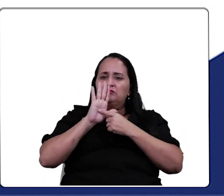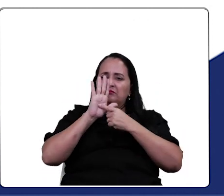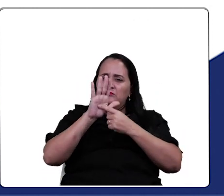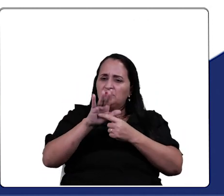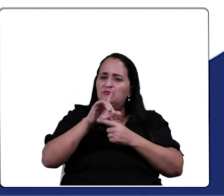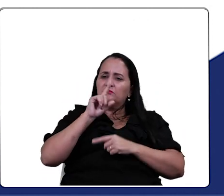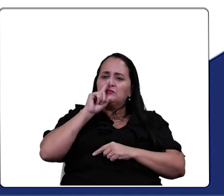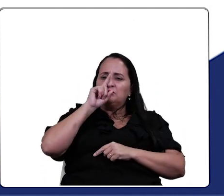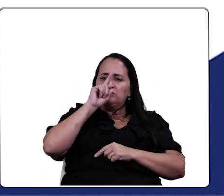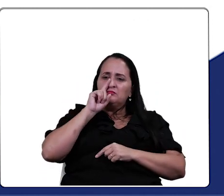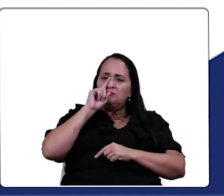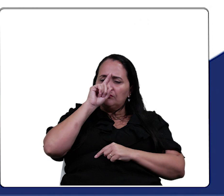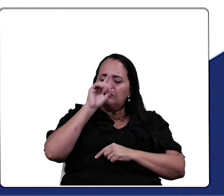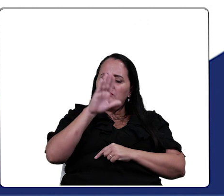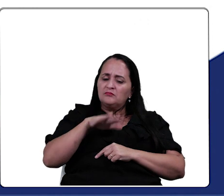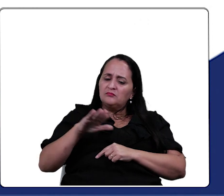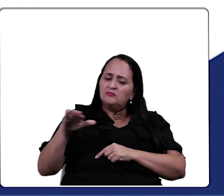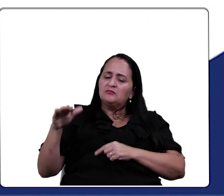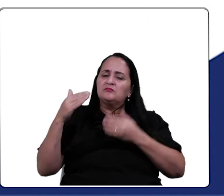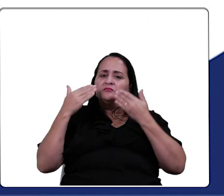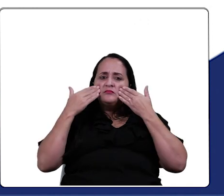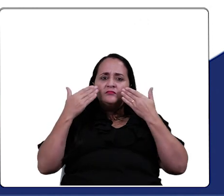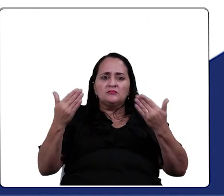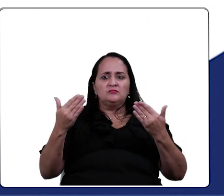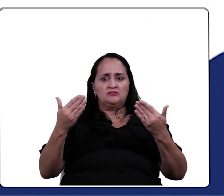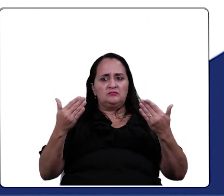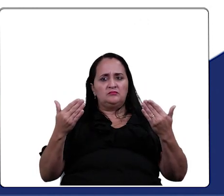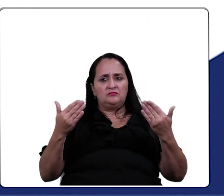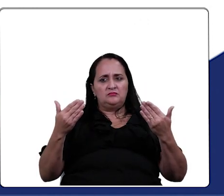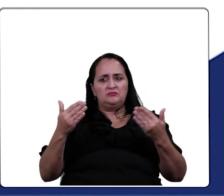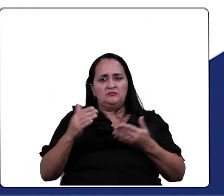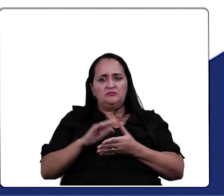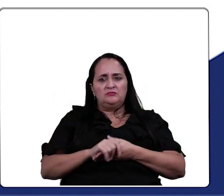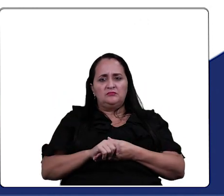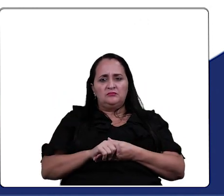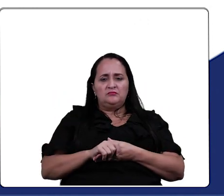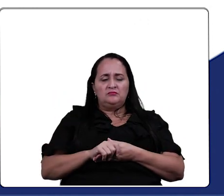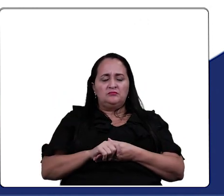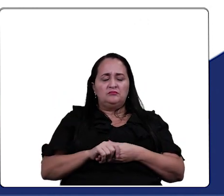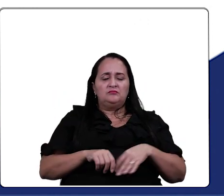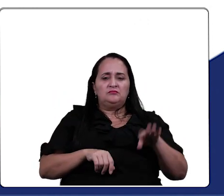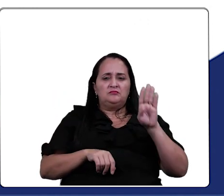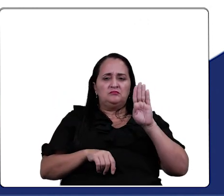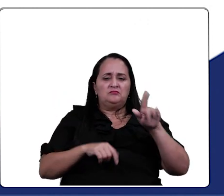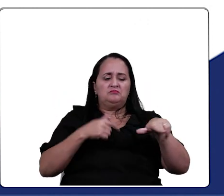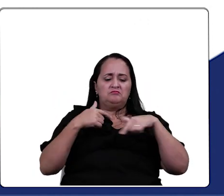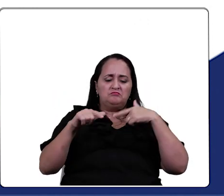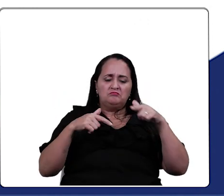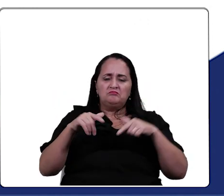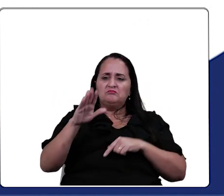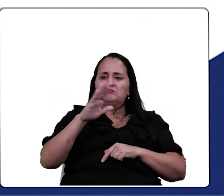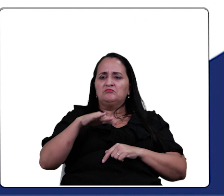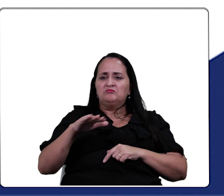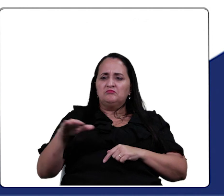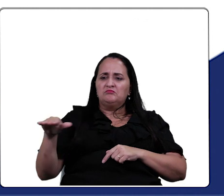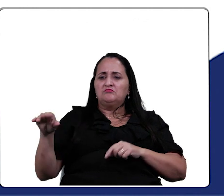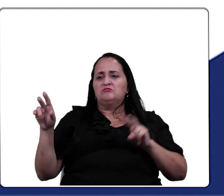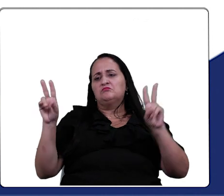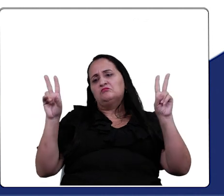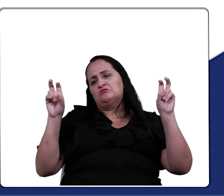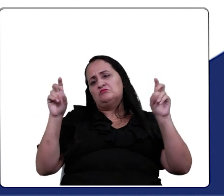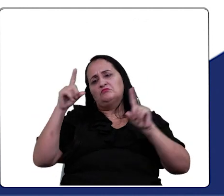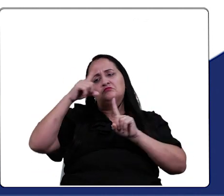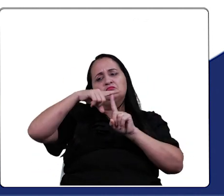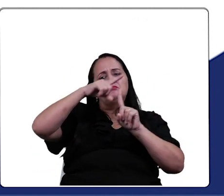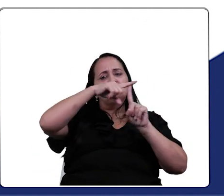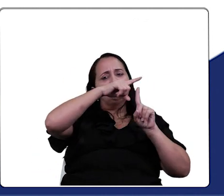os riscos que essas crianças são expostas. Trabalho infantil, mostrando os tipos de empregos